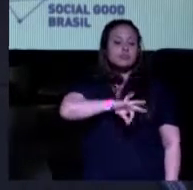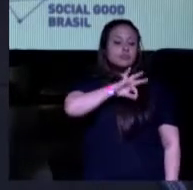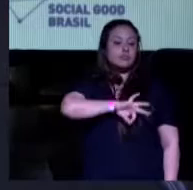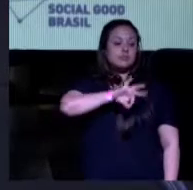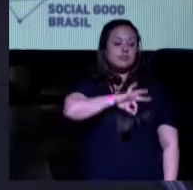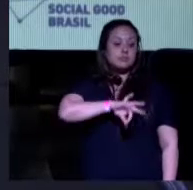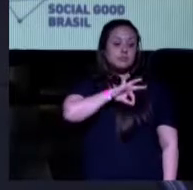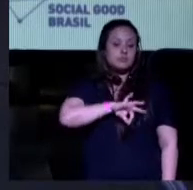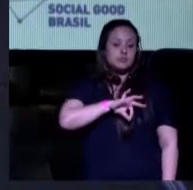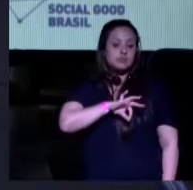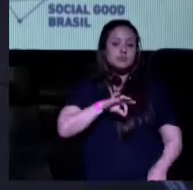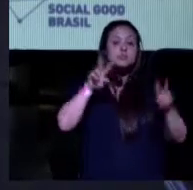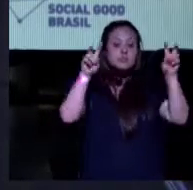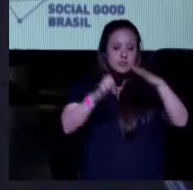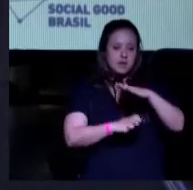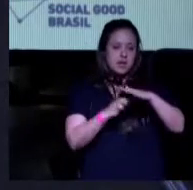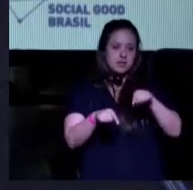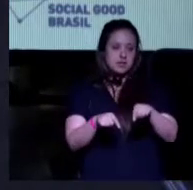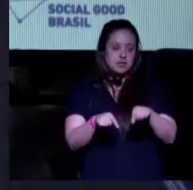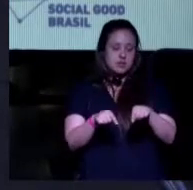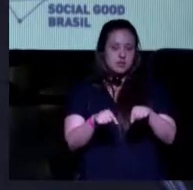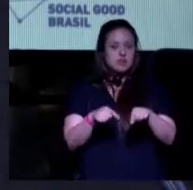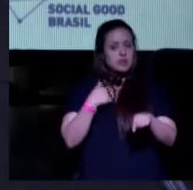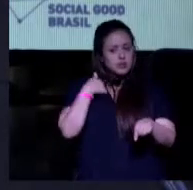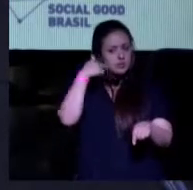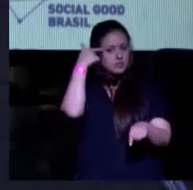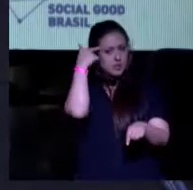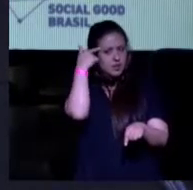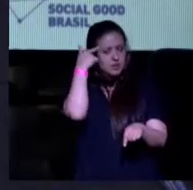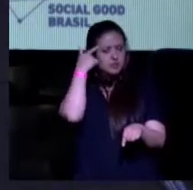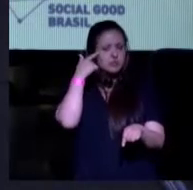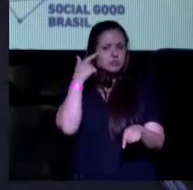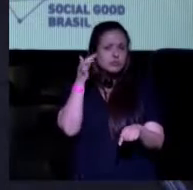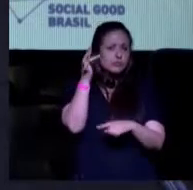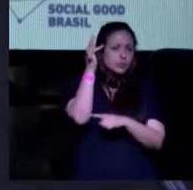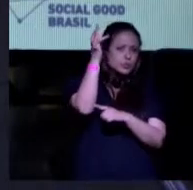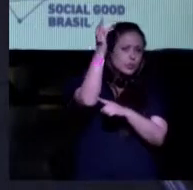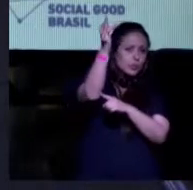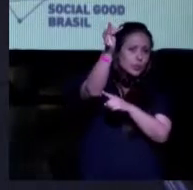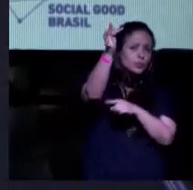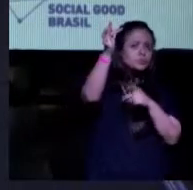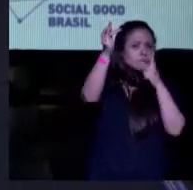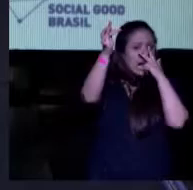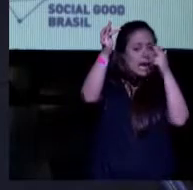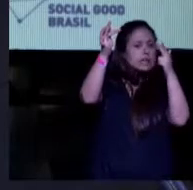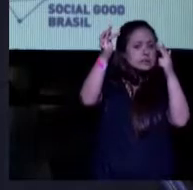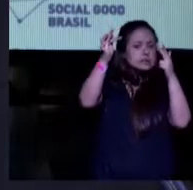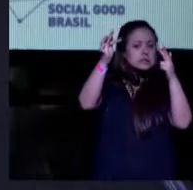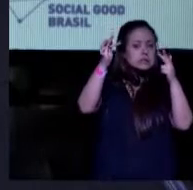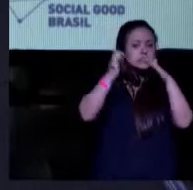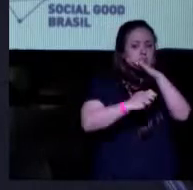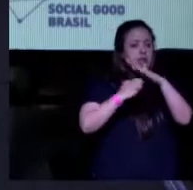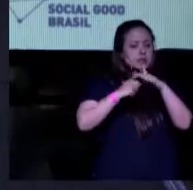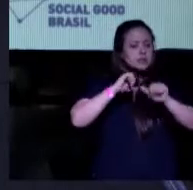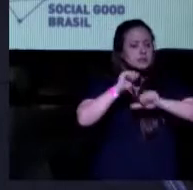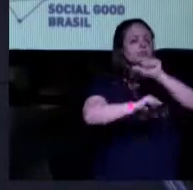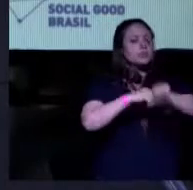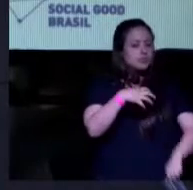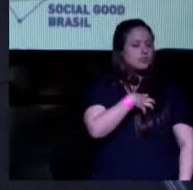empresas que vão se tornar extremamente resiliente no futuro extremamente complexo com uma velocidade de mudança